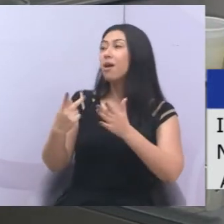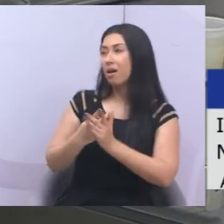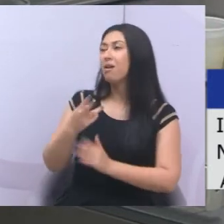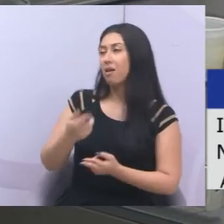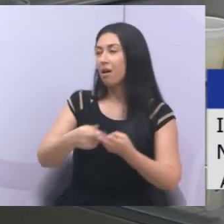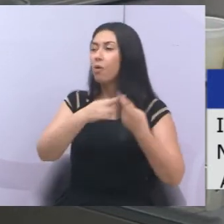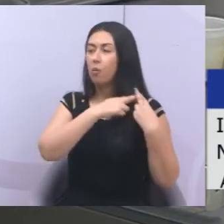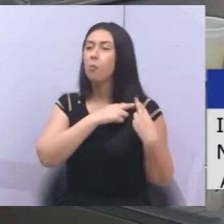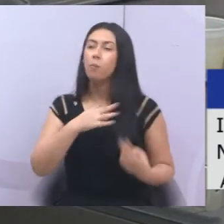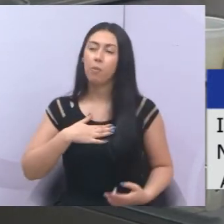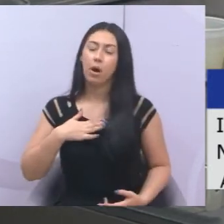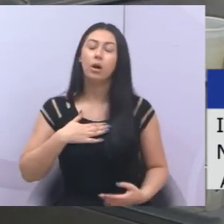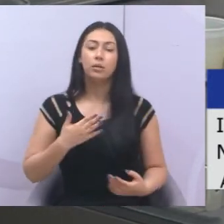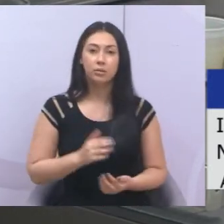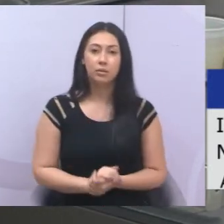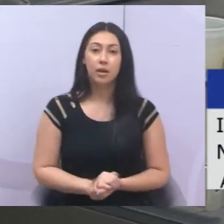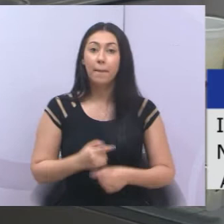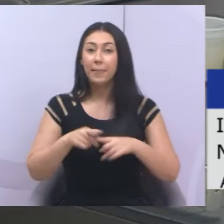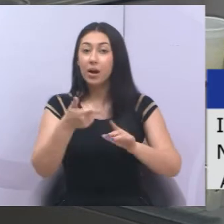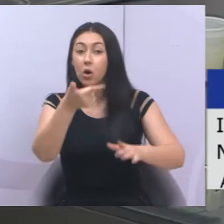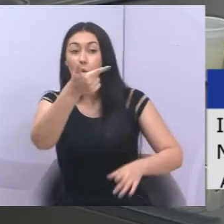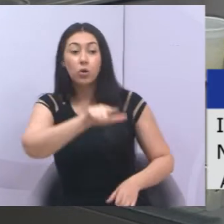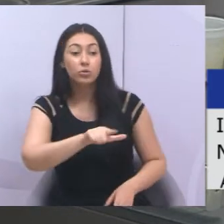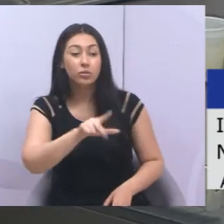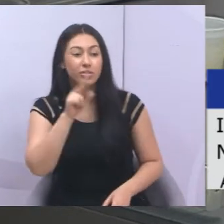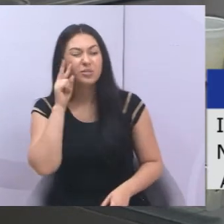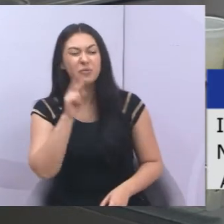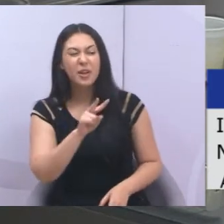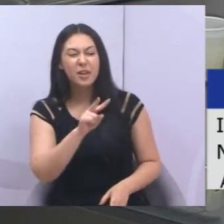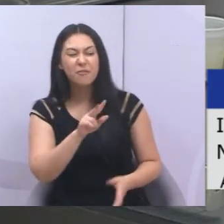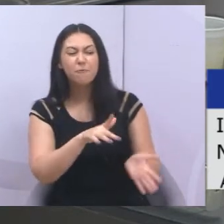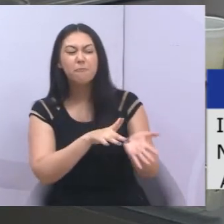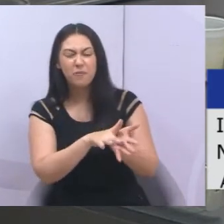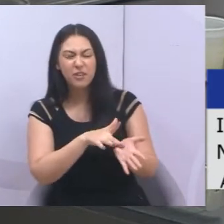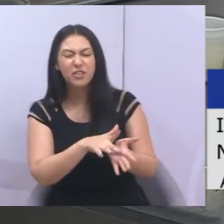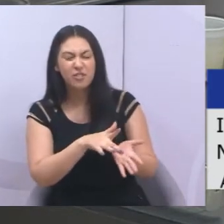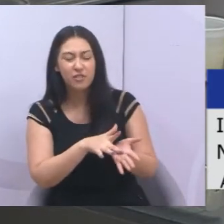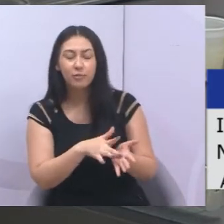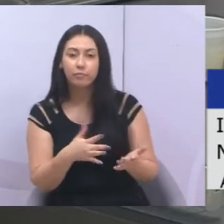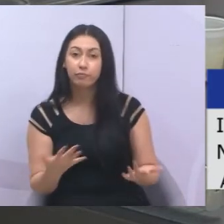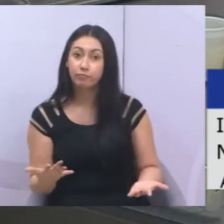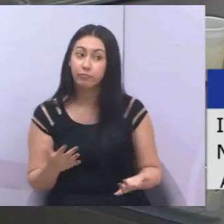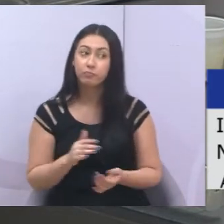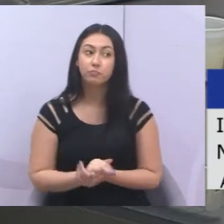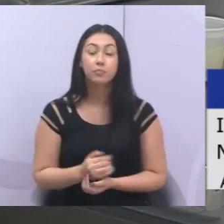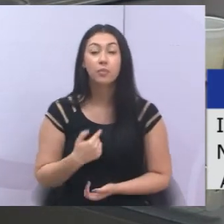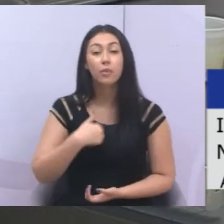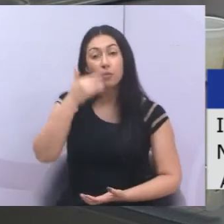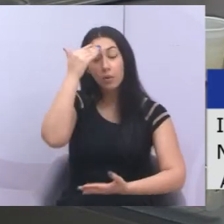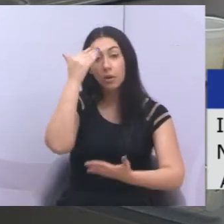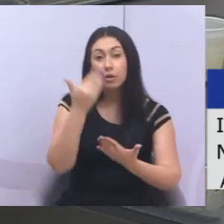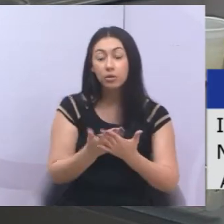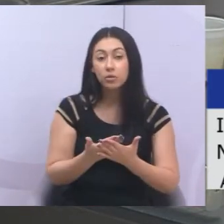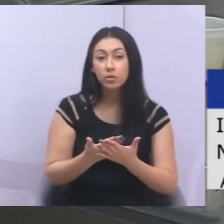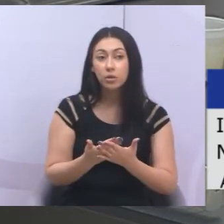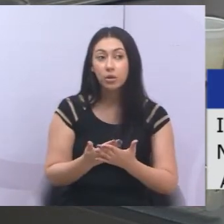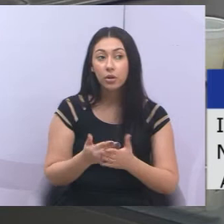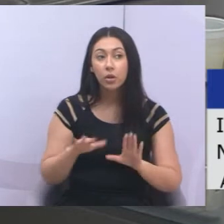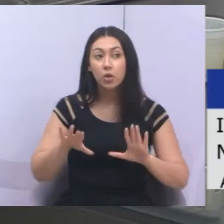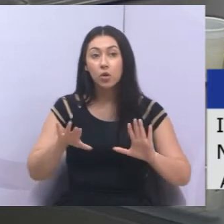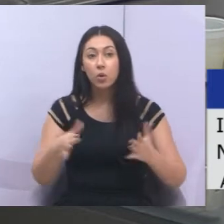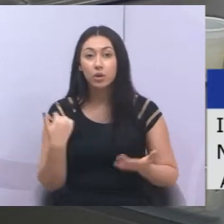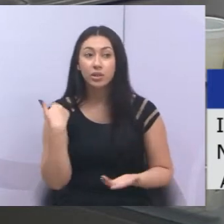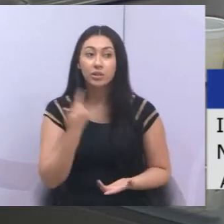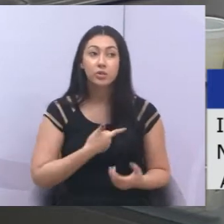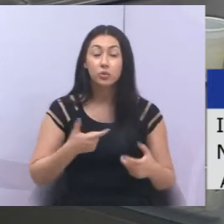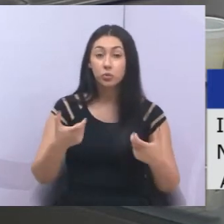Né? Quando outros países valorizam essas atitudes. Eu acredito que quando você está em ambiente